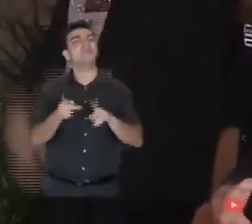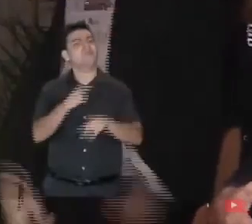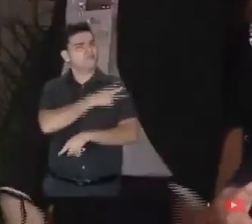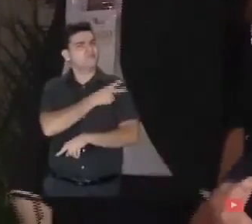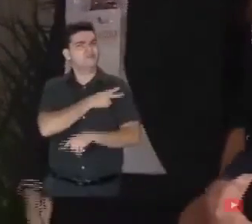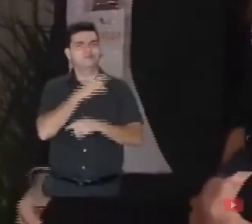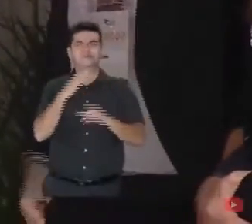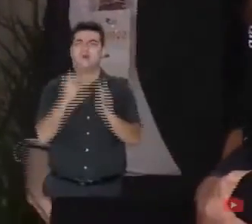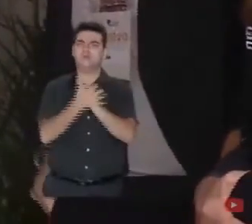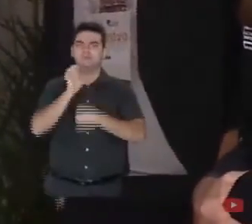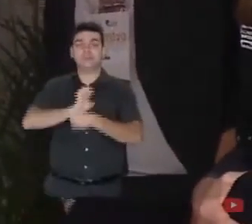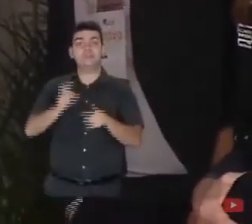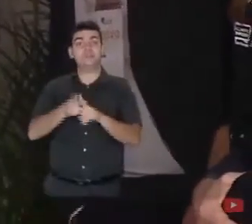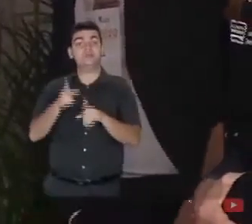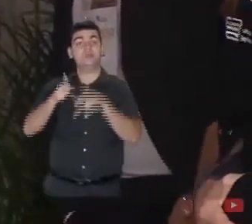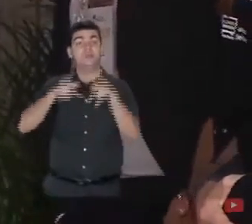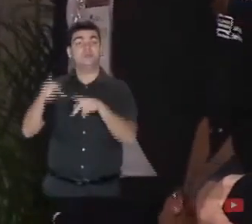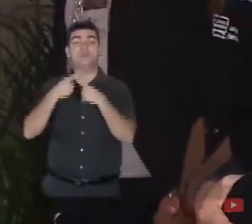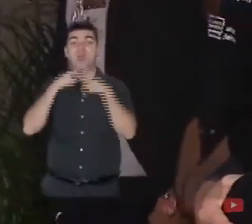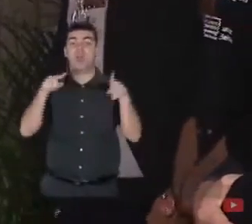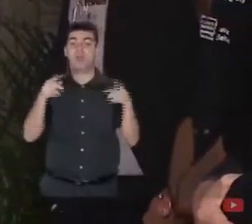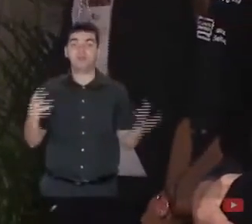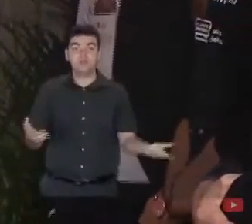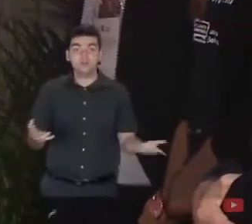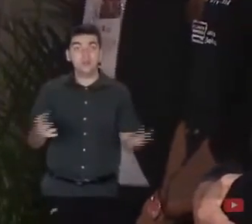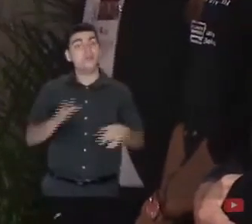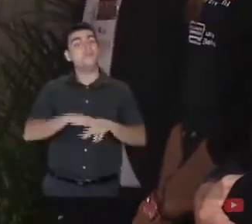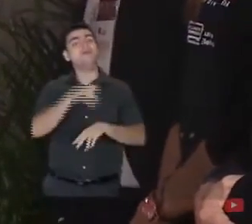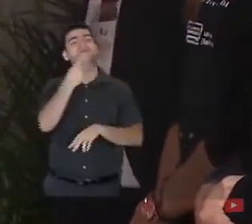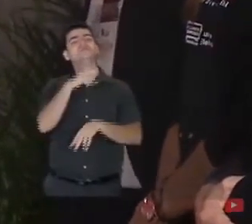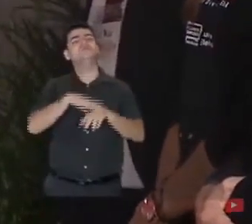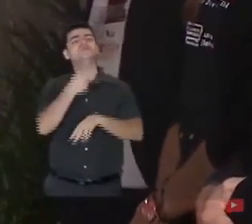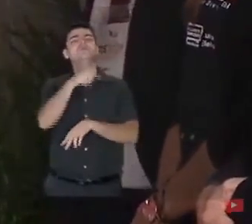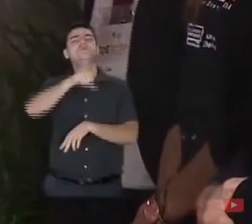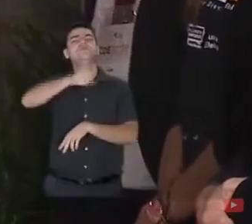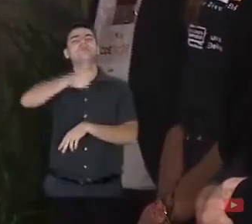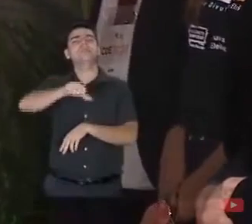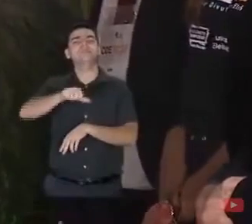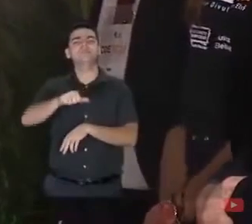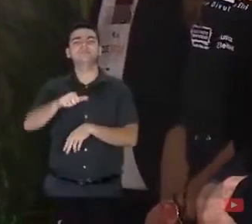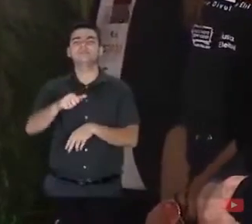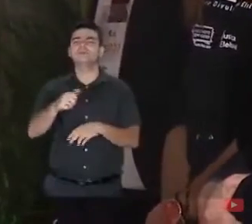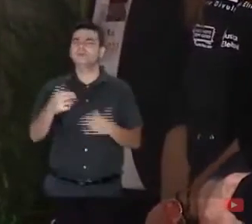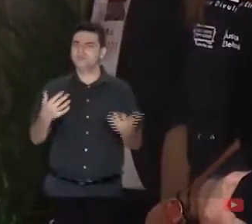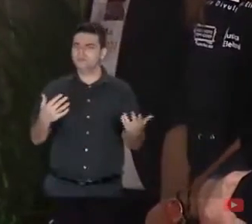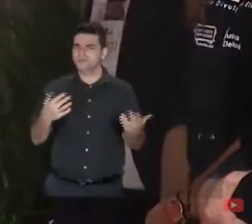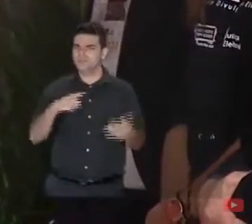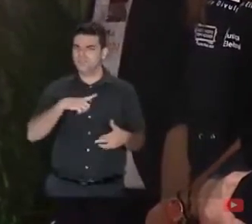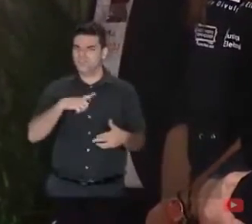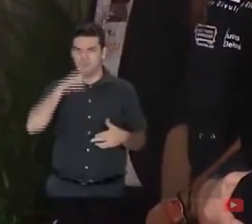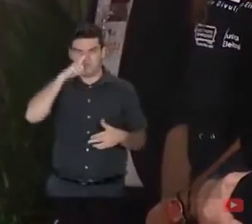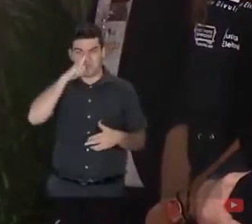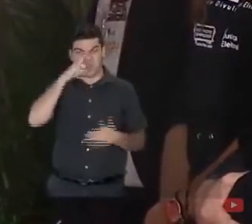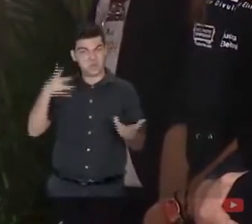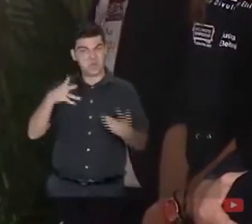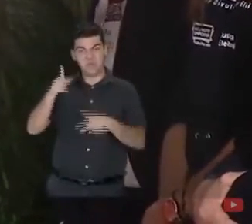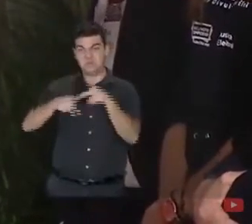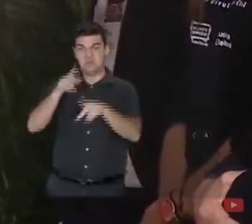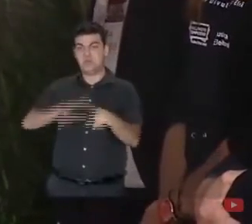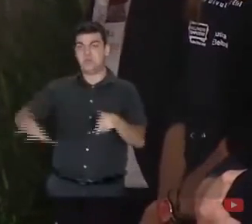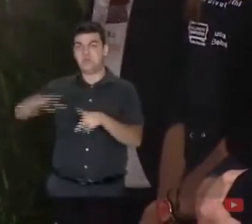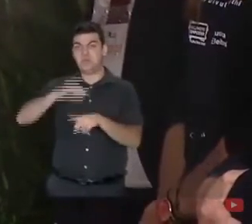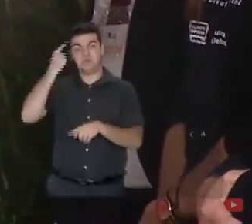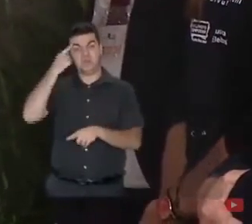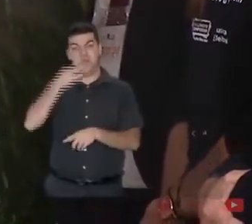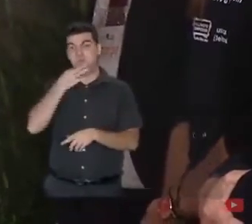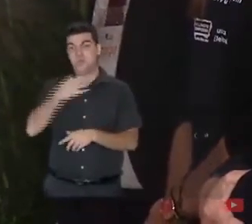também pela população em si. Eu queria a avaliação do senhor sobre qual o reflexo que isso pode ter na população, na